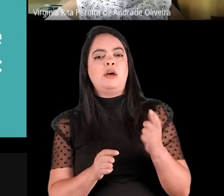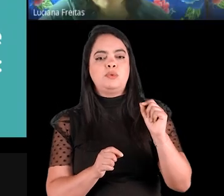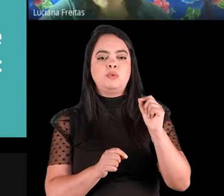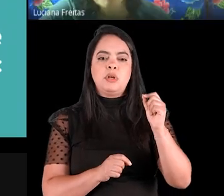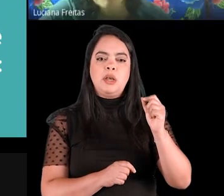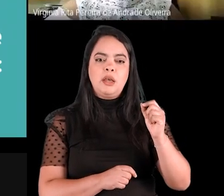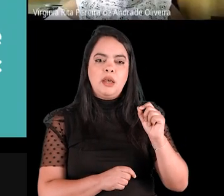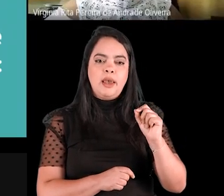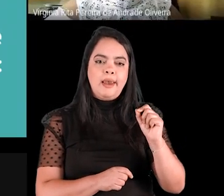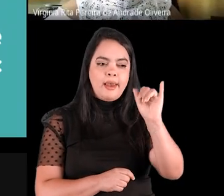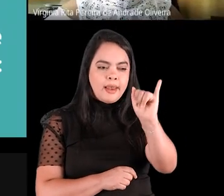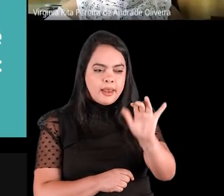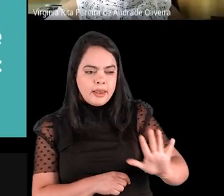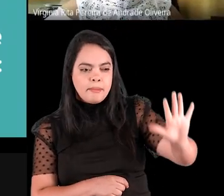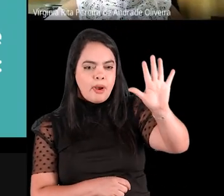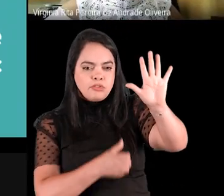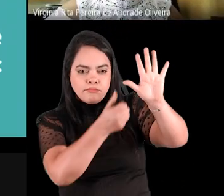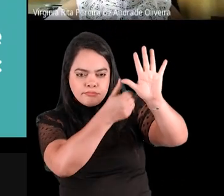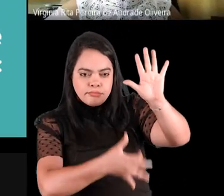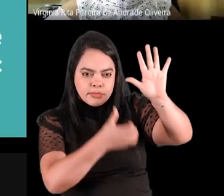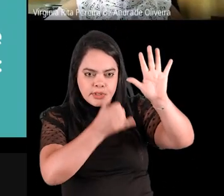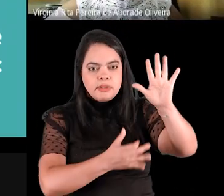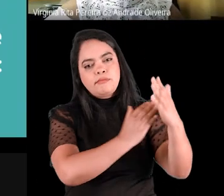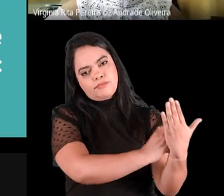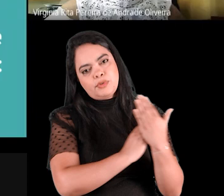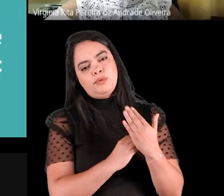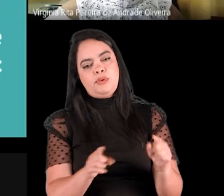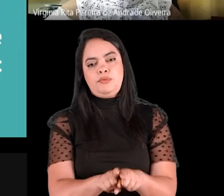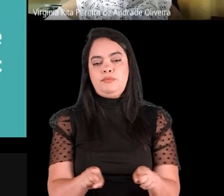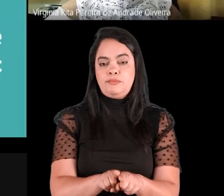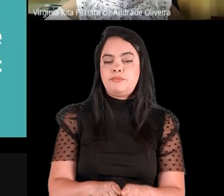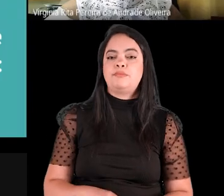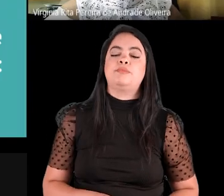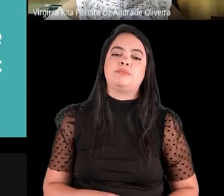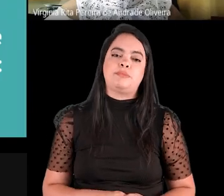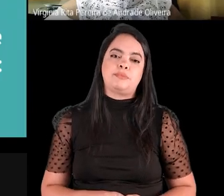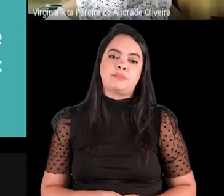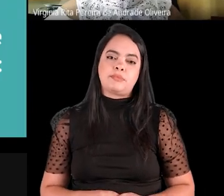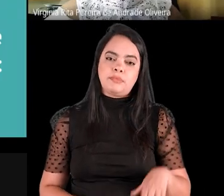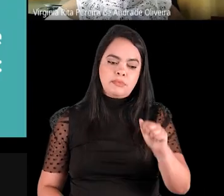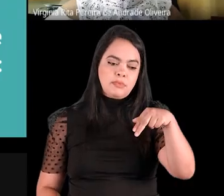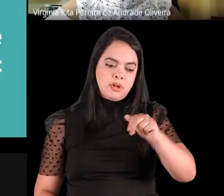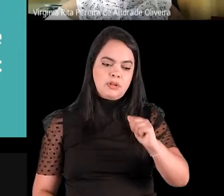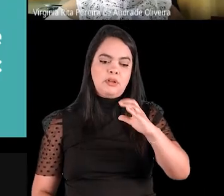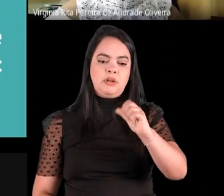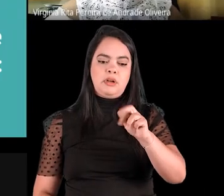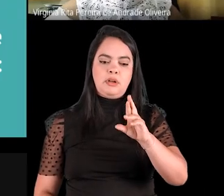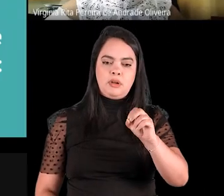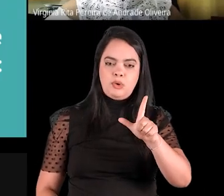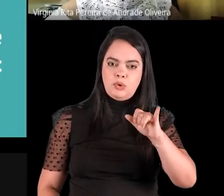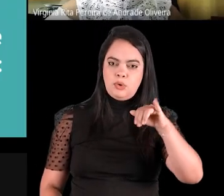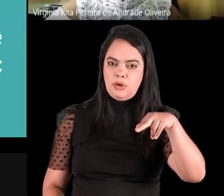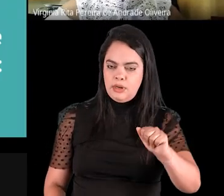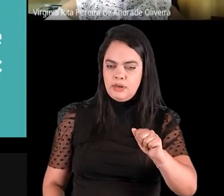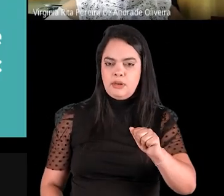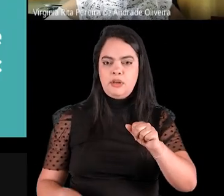é uma pessoa que também tá junto para colaborar com a gente. Inclusive, a Ana Carolina ofereceu no semestre